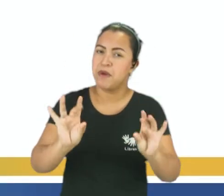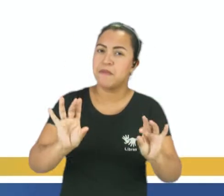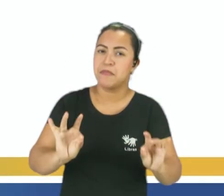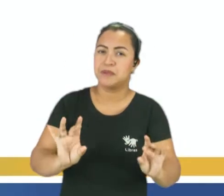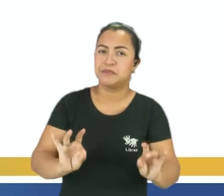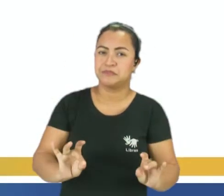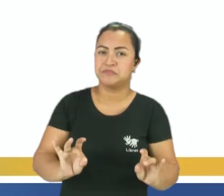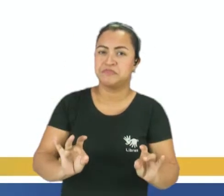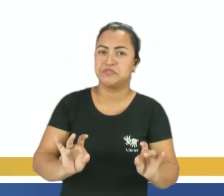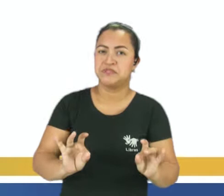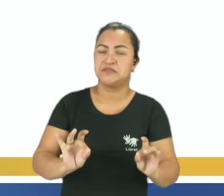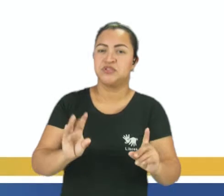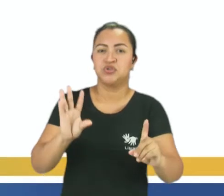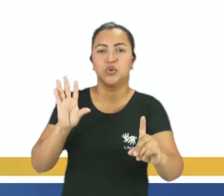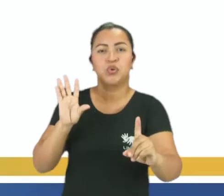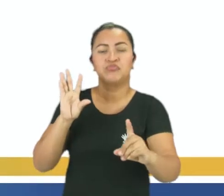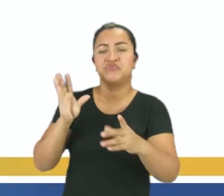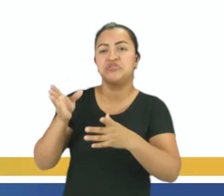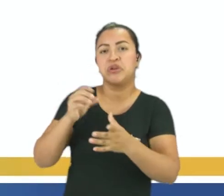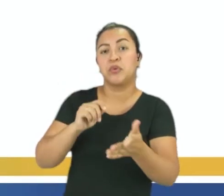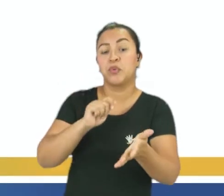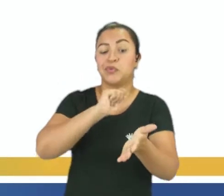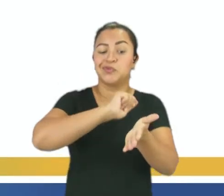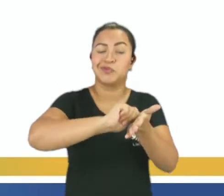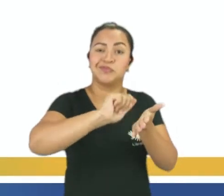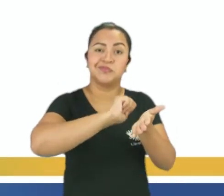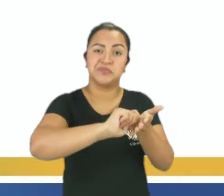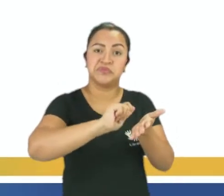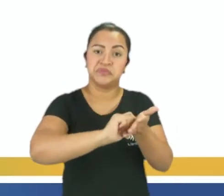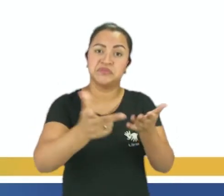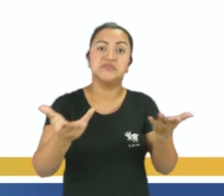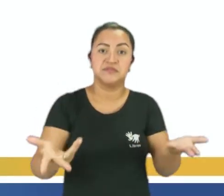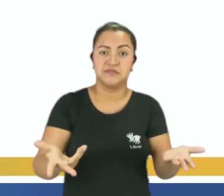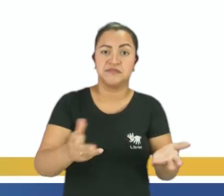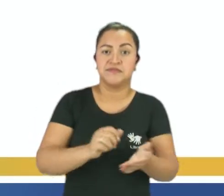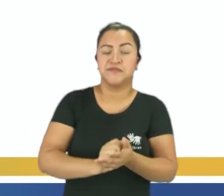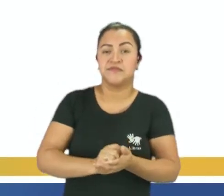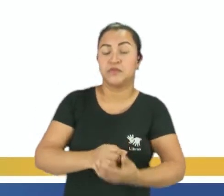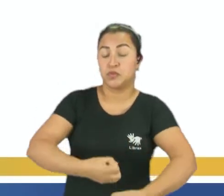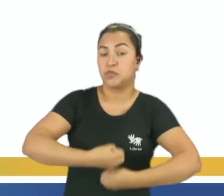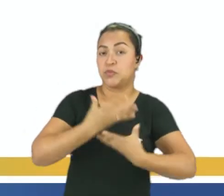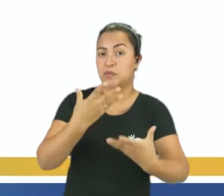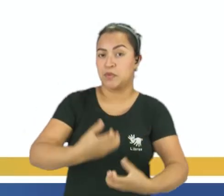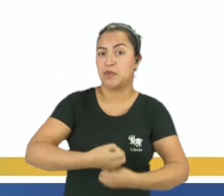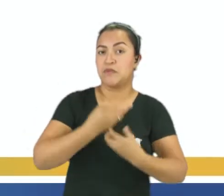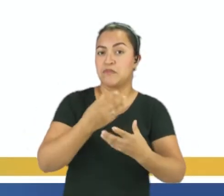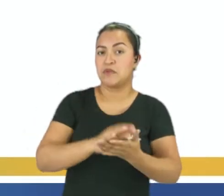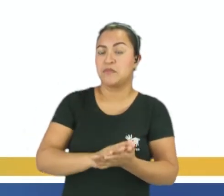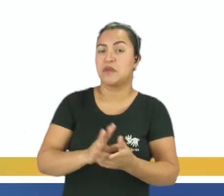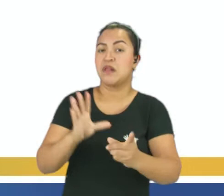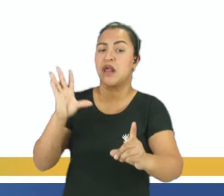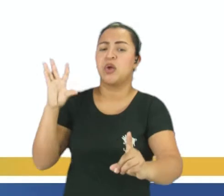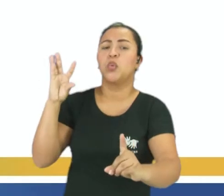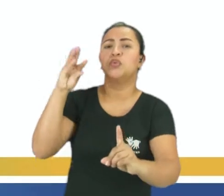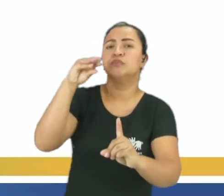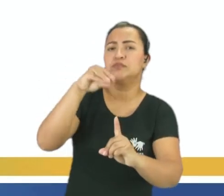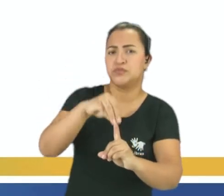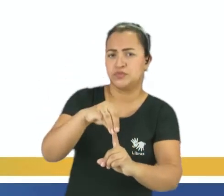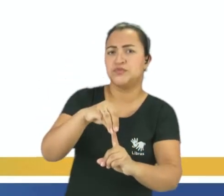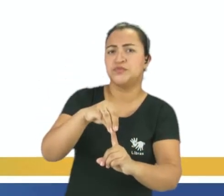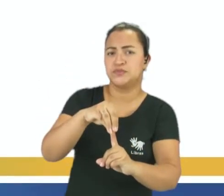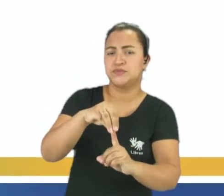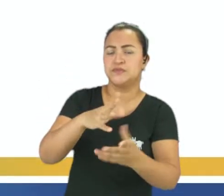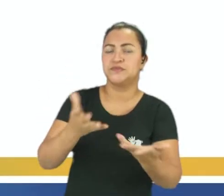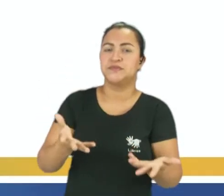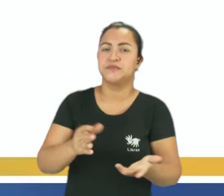dissecada, subvertida de acordo com as vontades de quem escreve o poema, para assim atingir seu principal